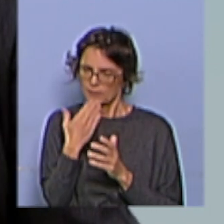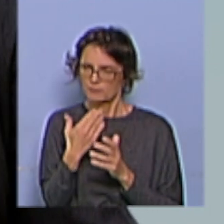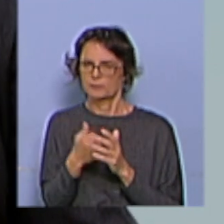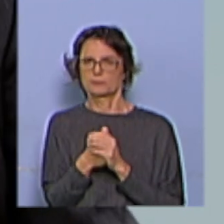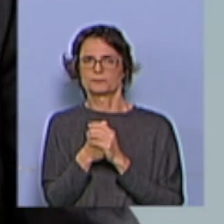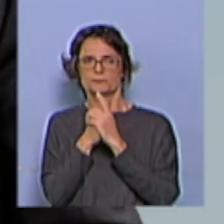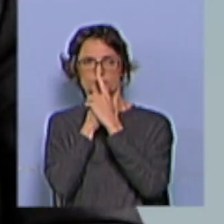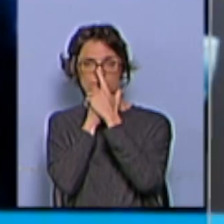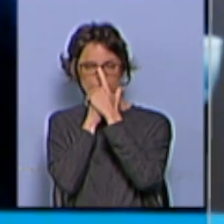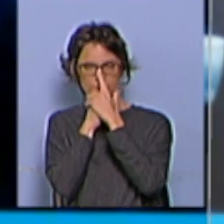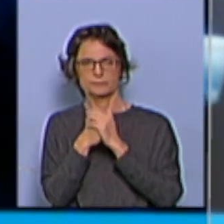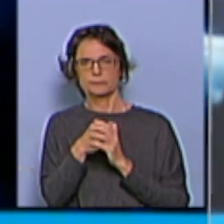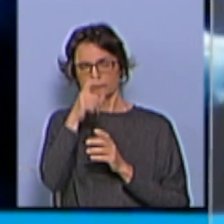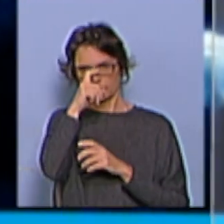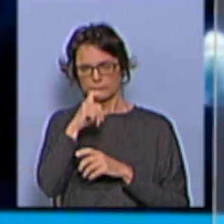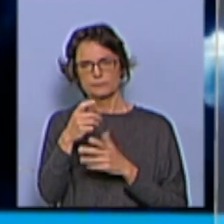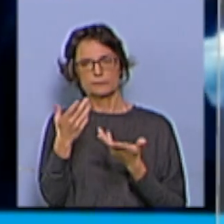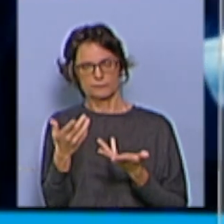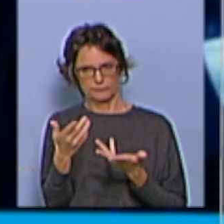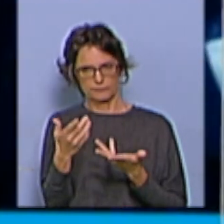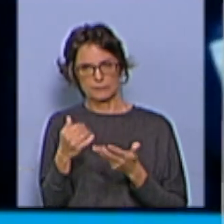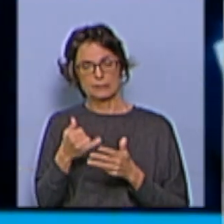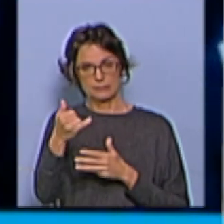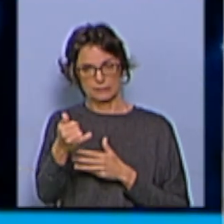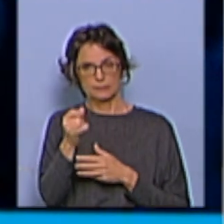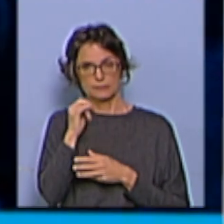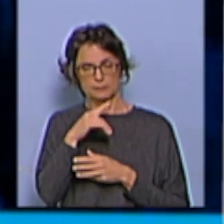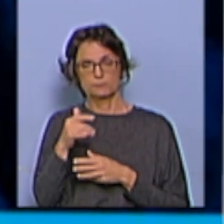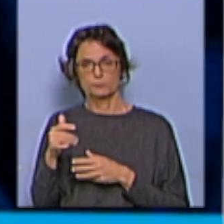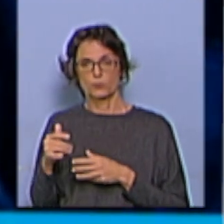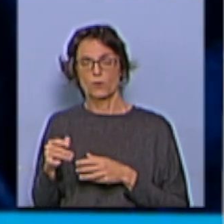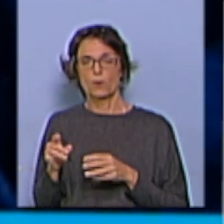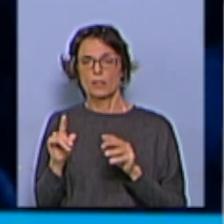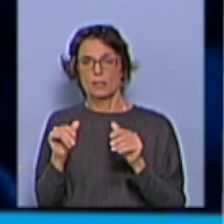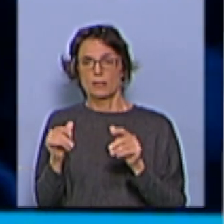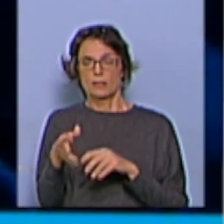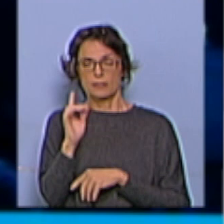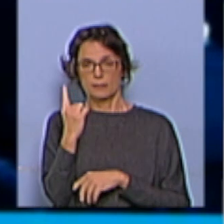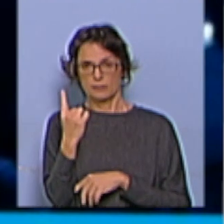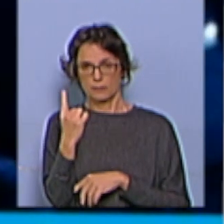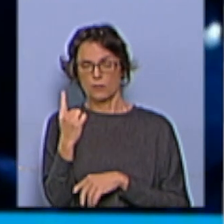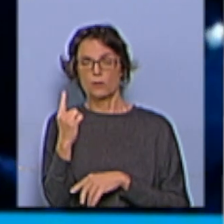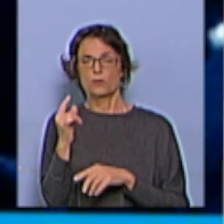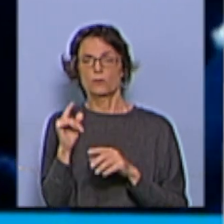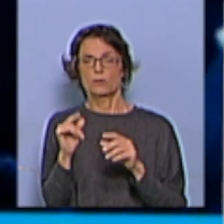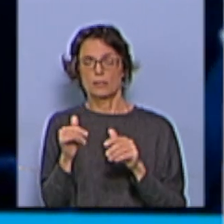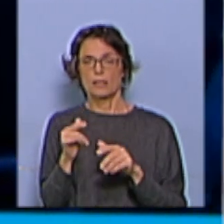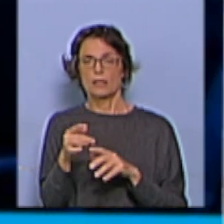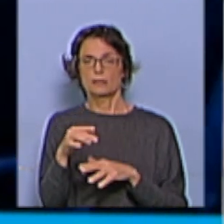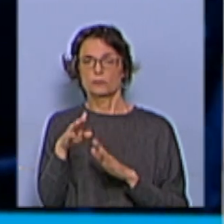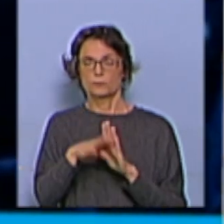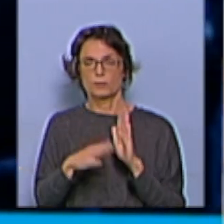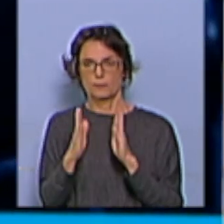deu. Recordo ainda que mais logo pode acompanhar na Antena 1 a edição a rádio do